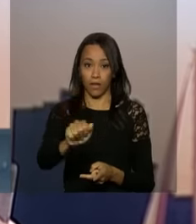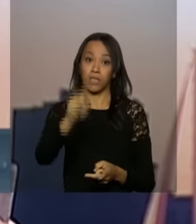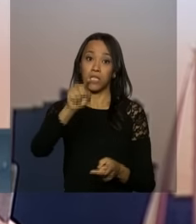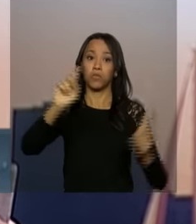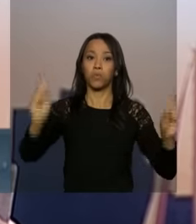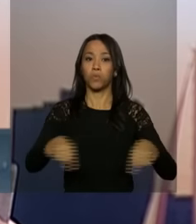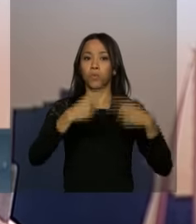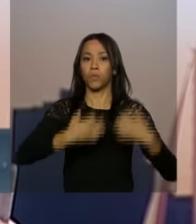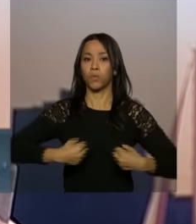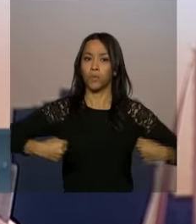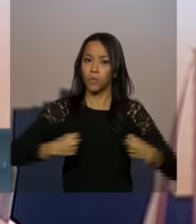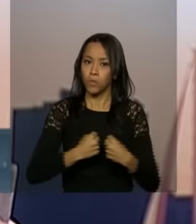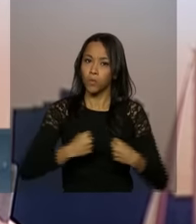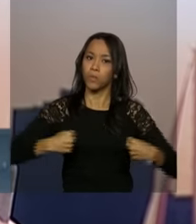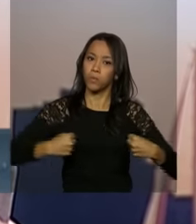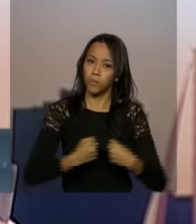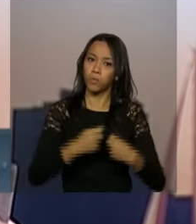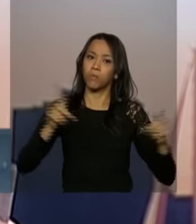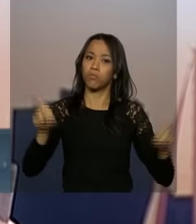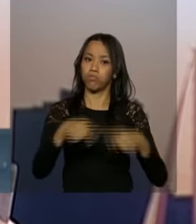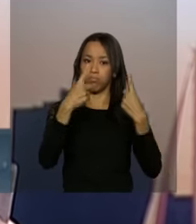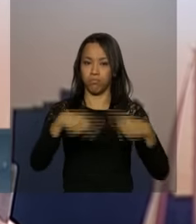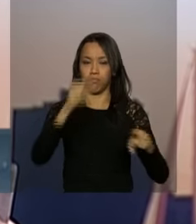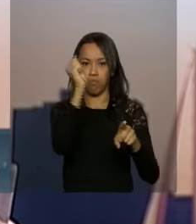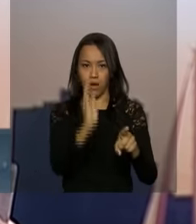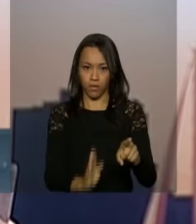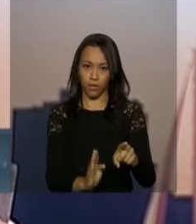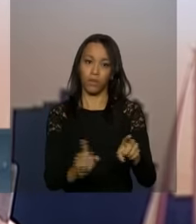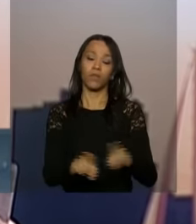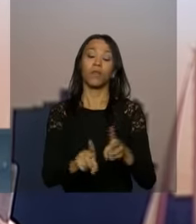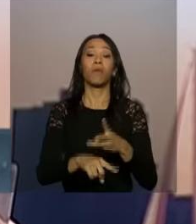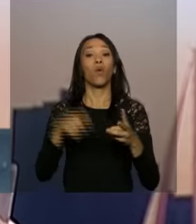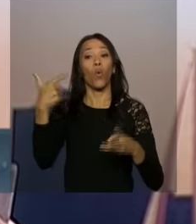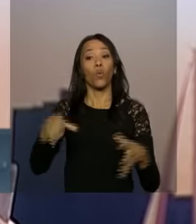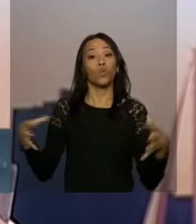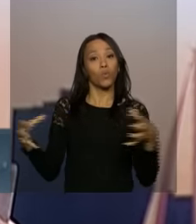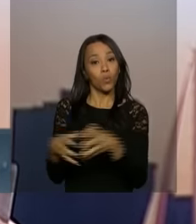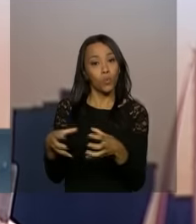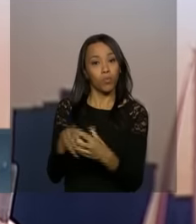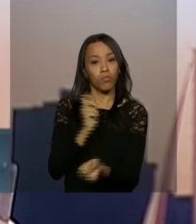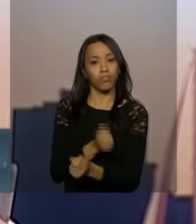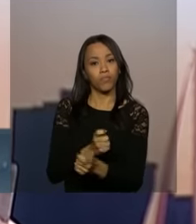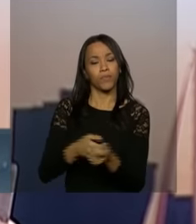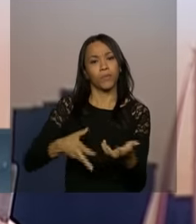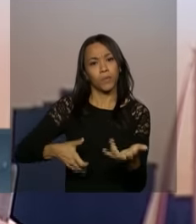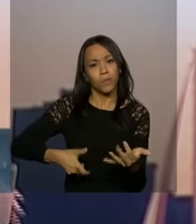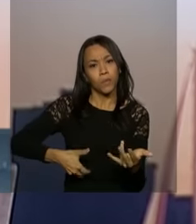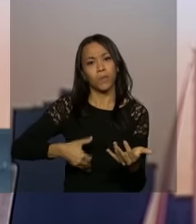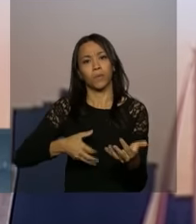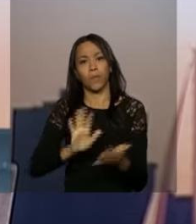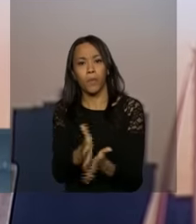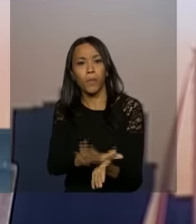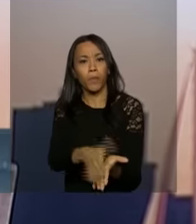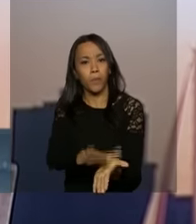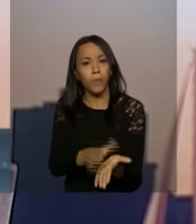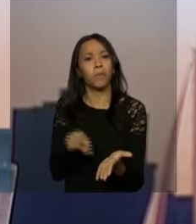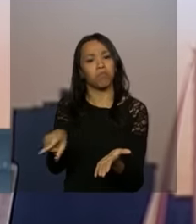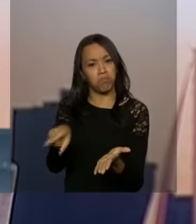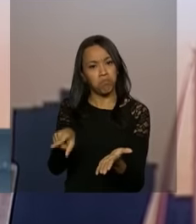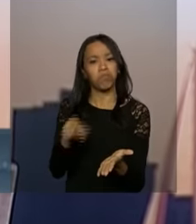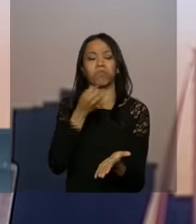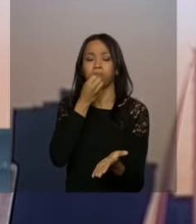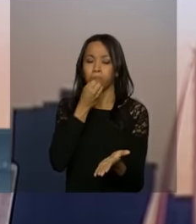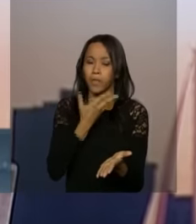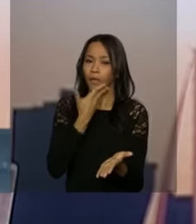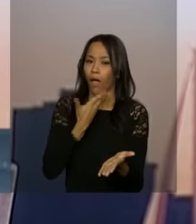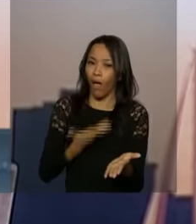nacional, e ao Zé Paulo Becker, a Bert Marques e a banda que interpretaram esse popurri também que